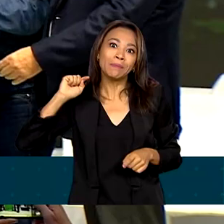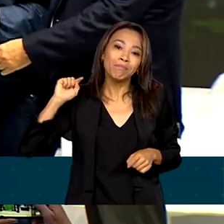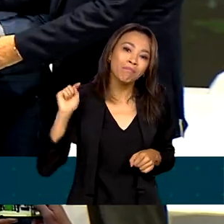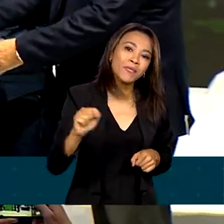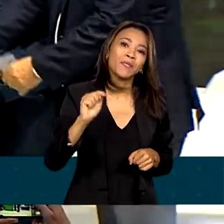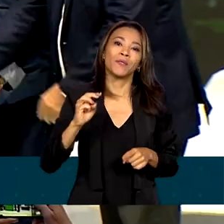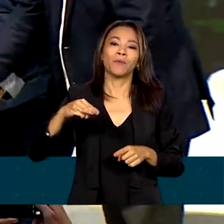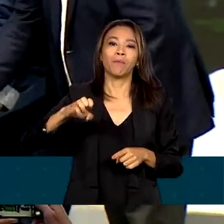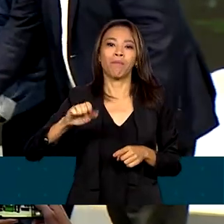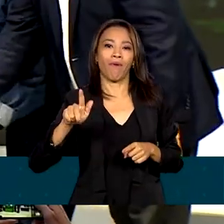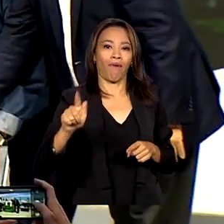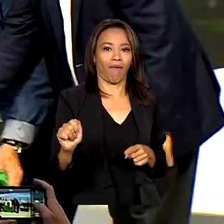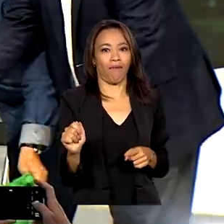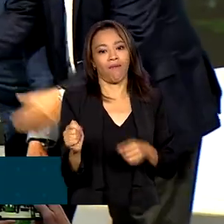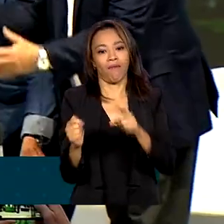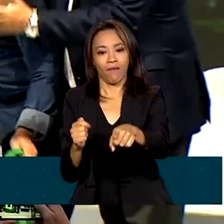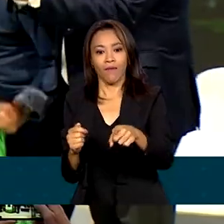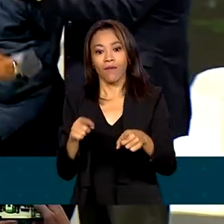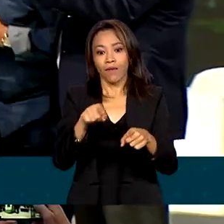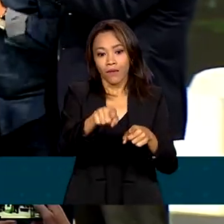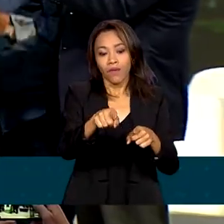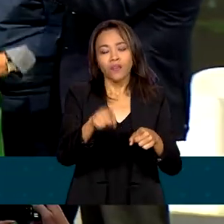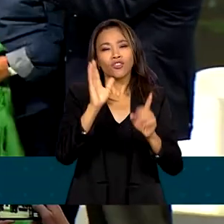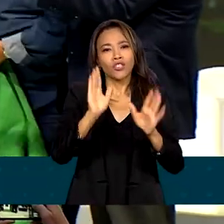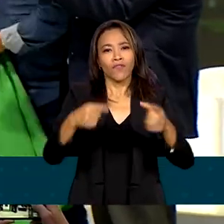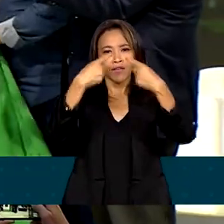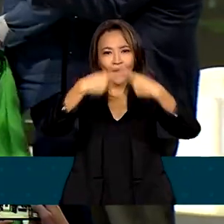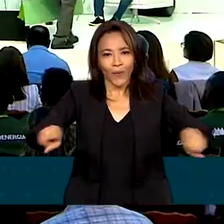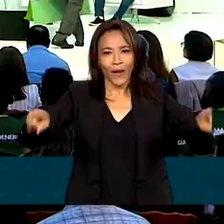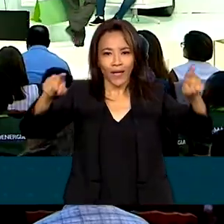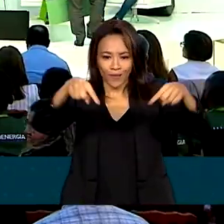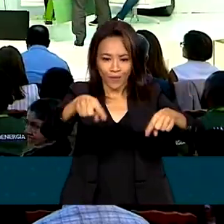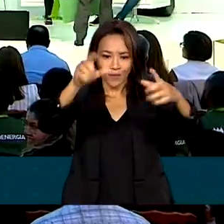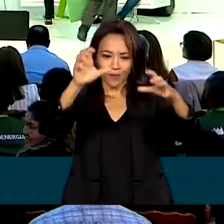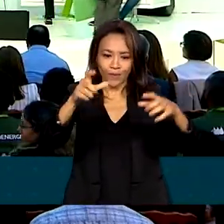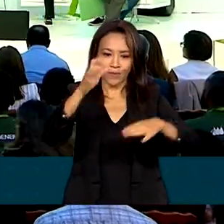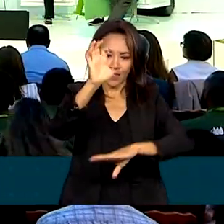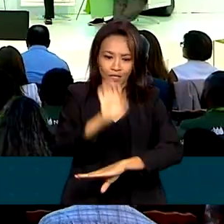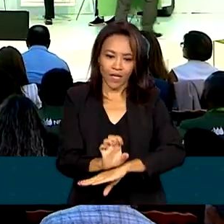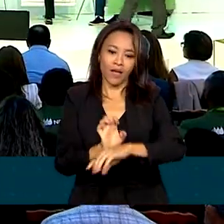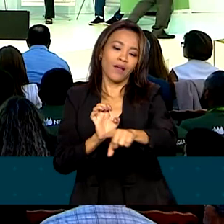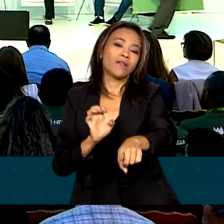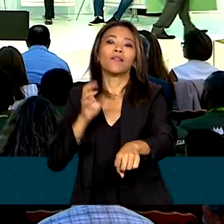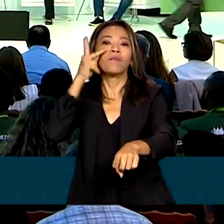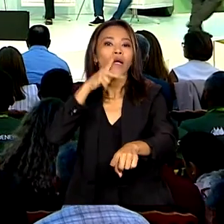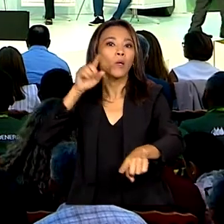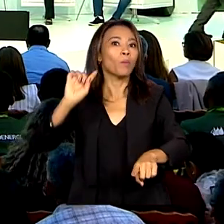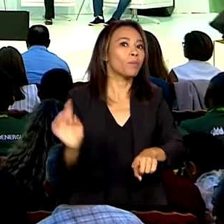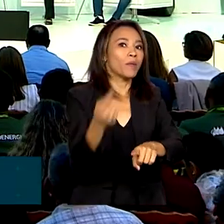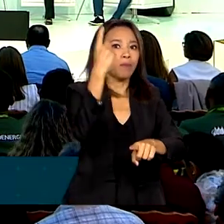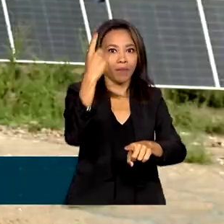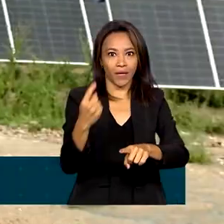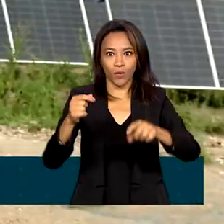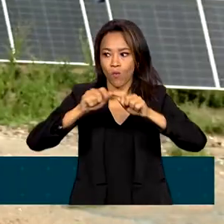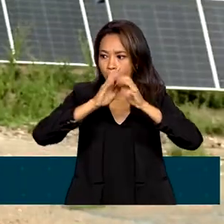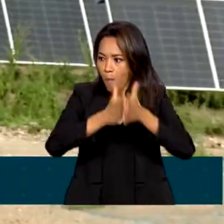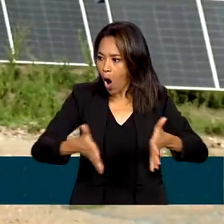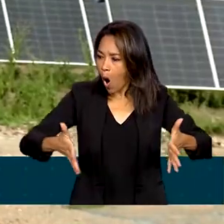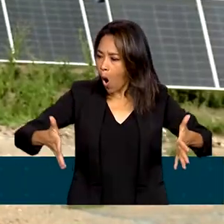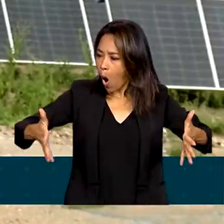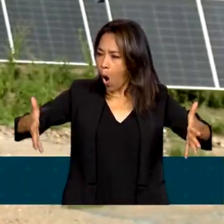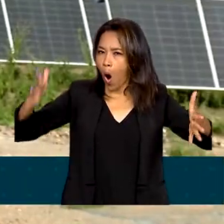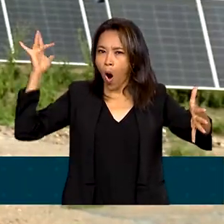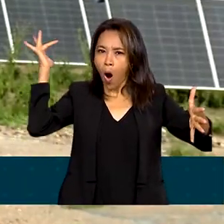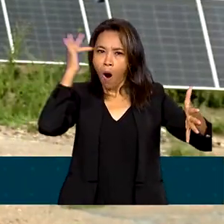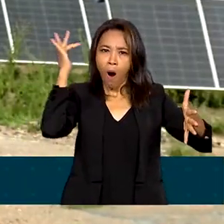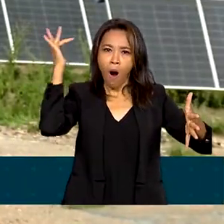mês. De olho neste potencial, foi inaugurado na Paraíba o primeiro complexo de energia mista do Brasil. A energia aqui